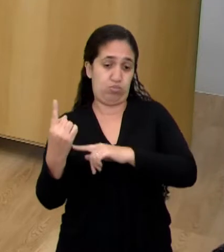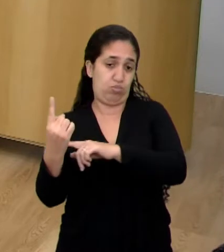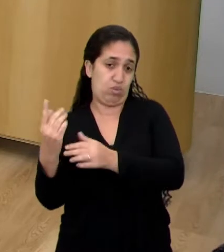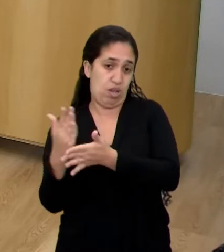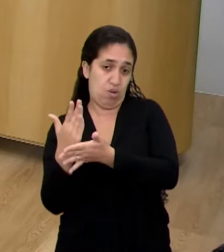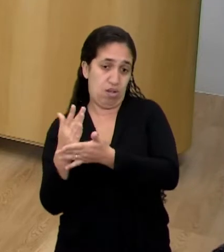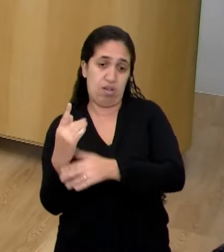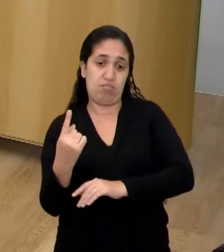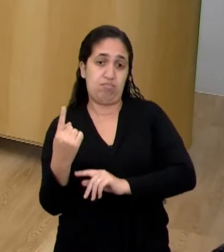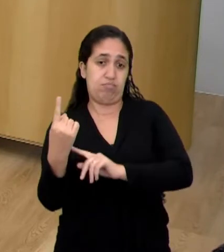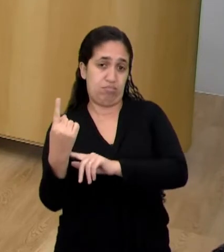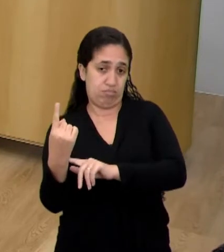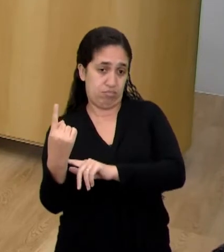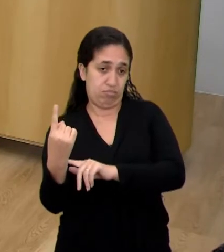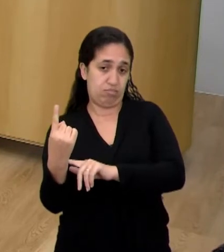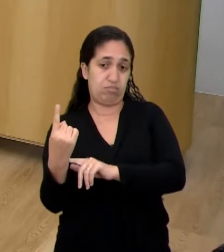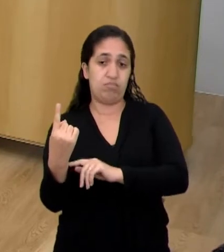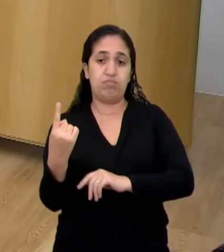de novo.